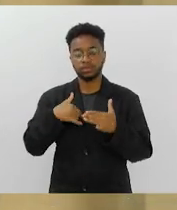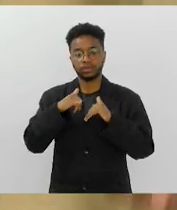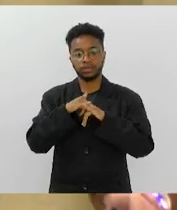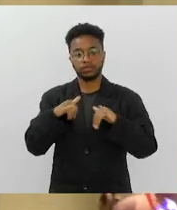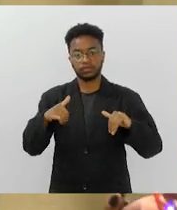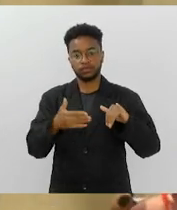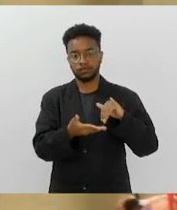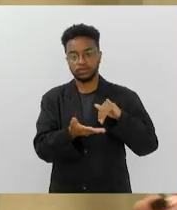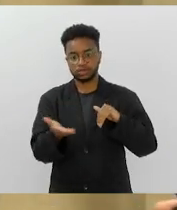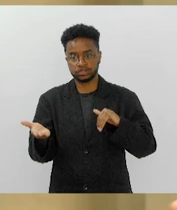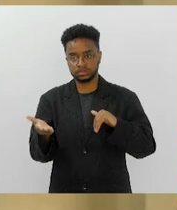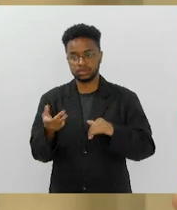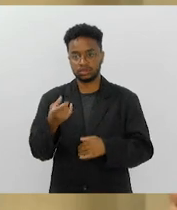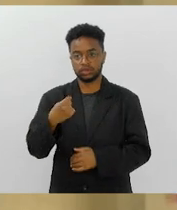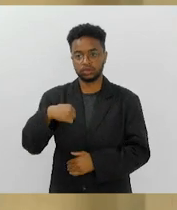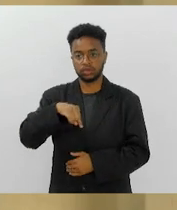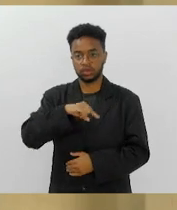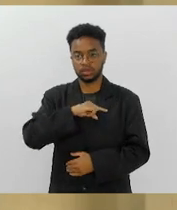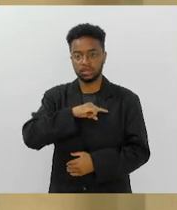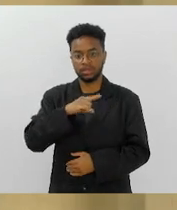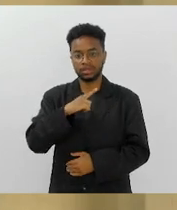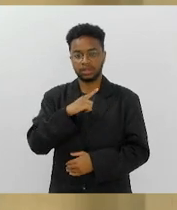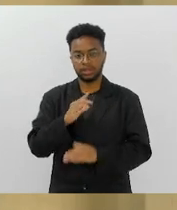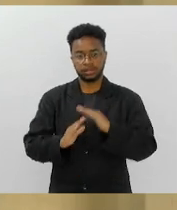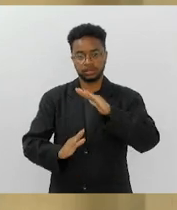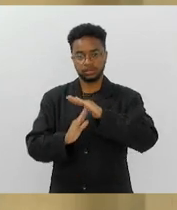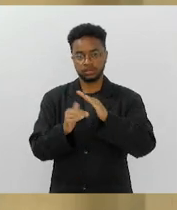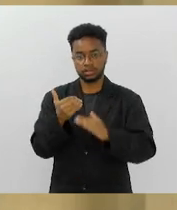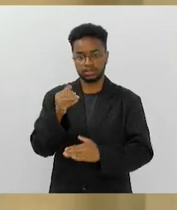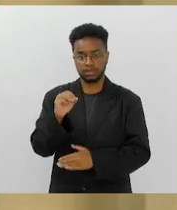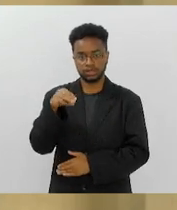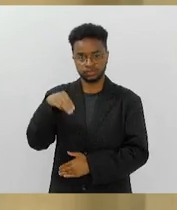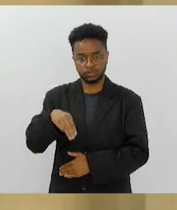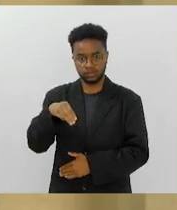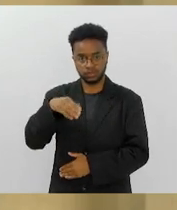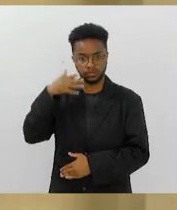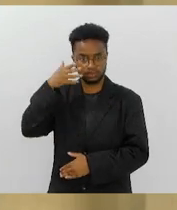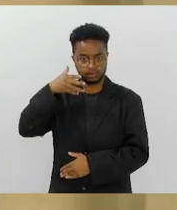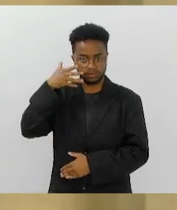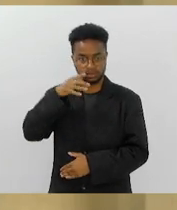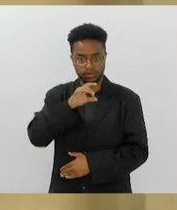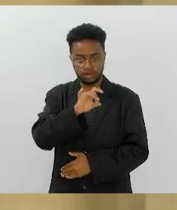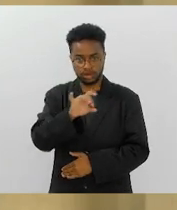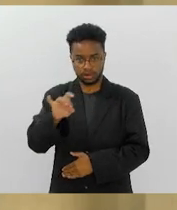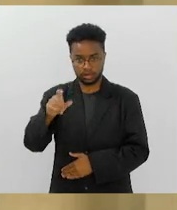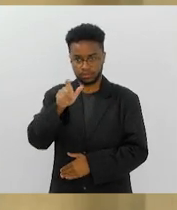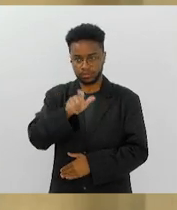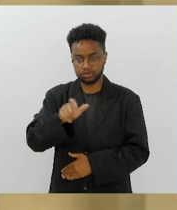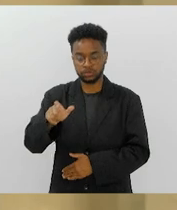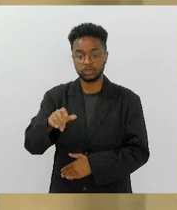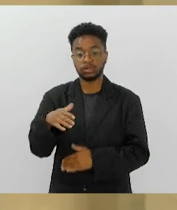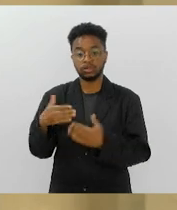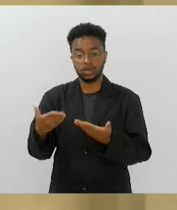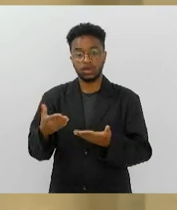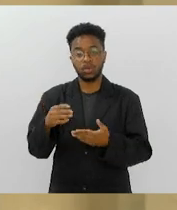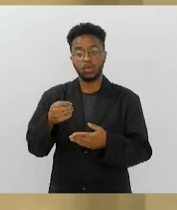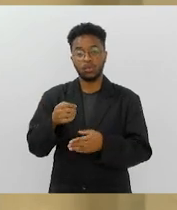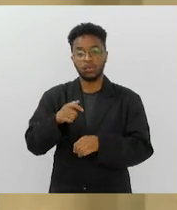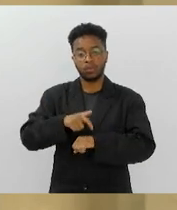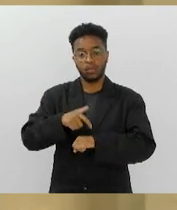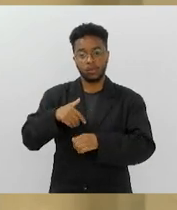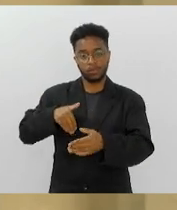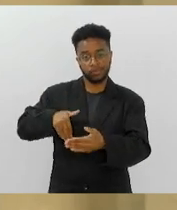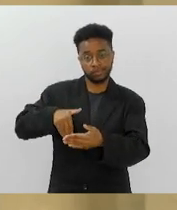vai ter aí em torno de 10 minutos de fala para cada um. Quando estiver se aproximando desse tempo, eu vou